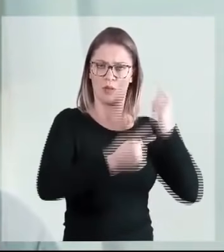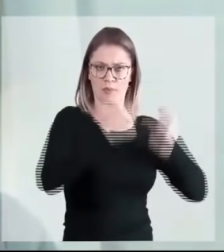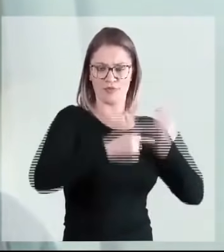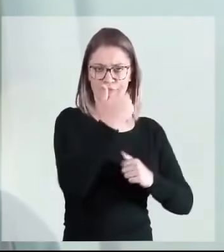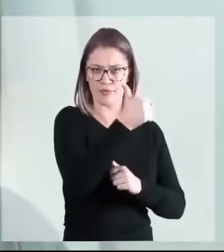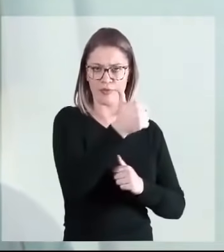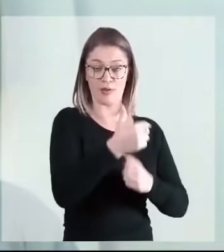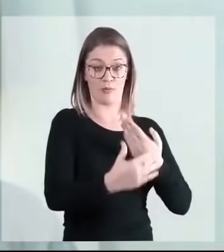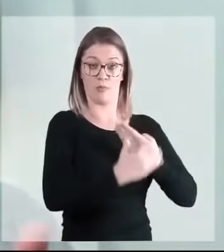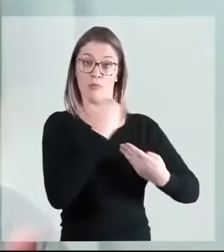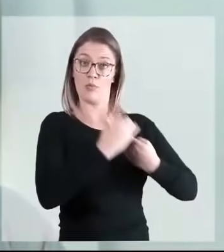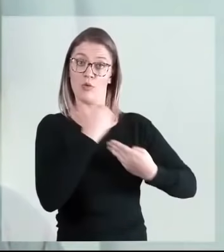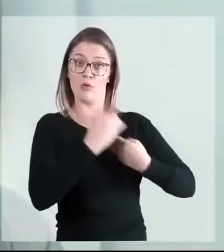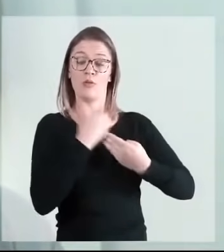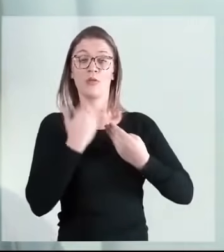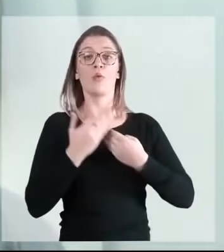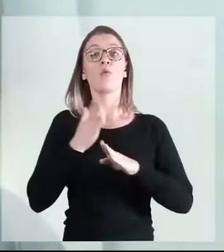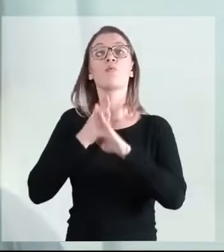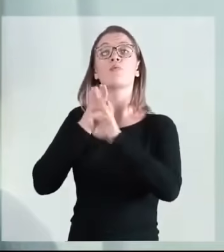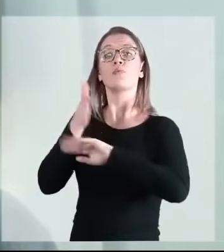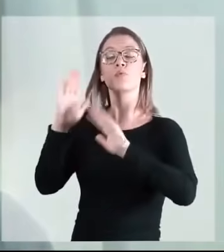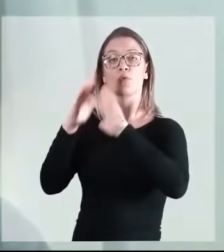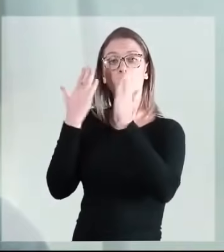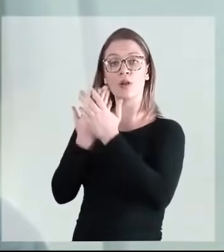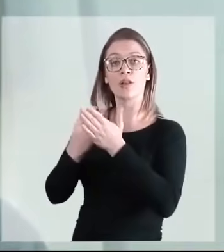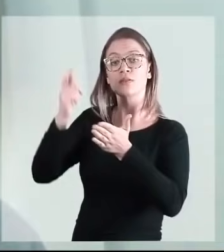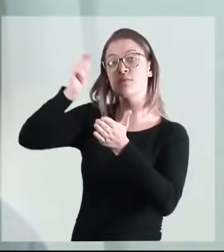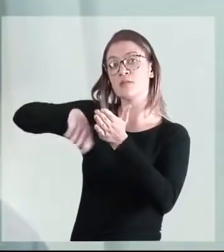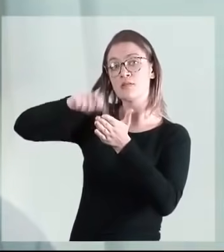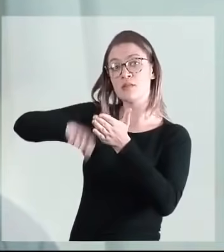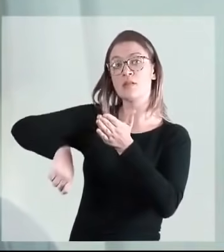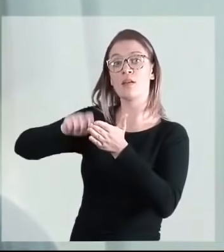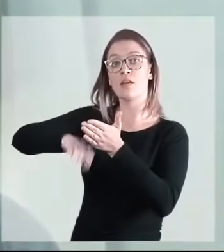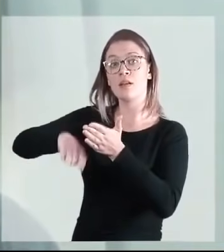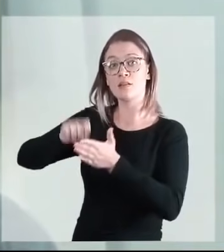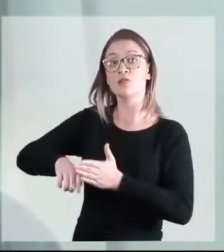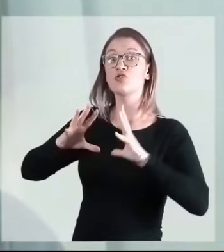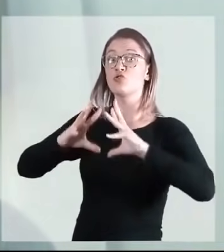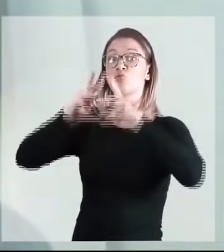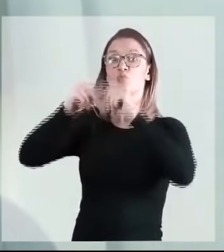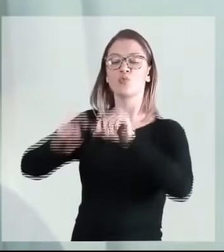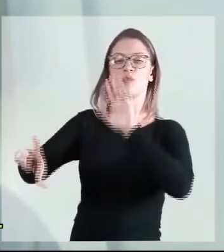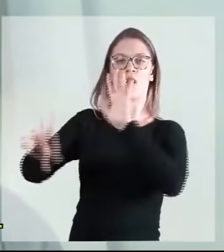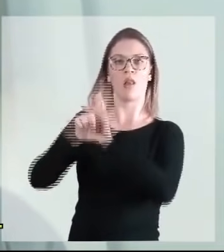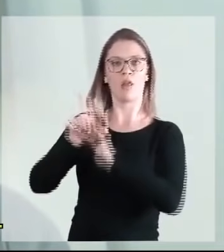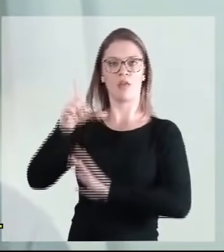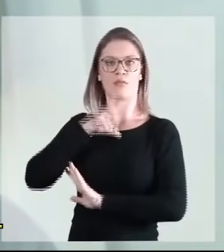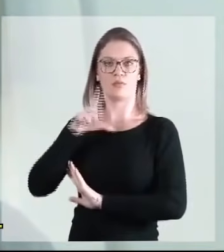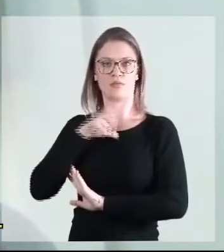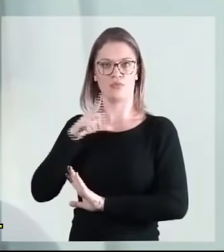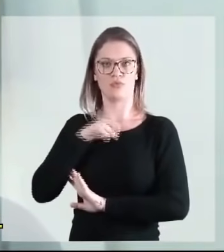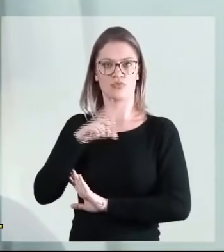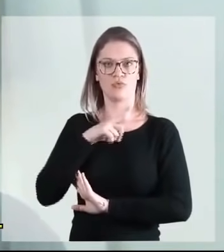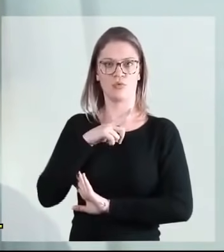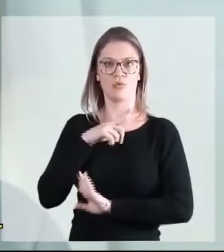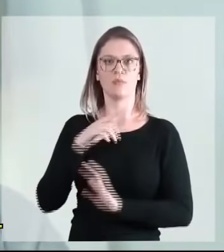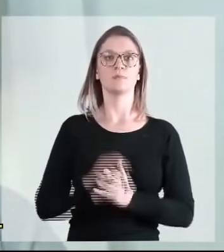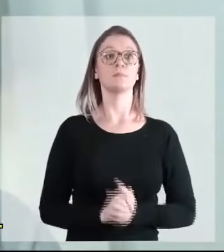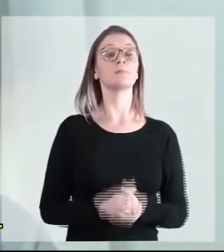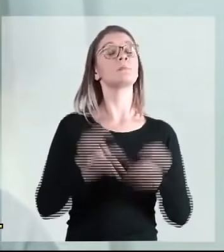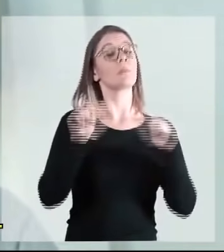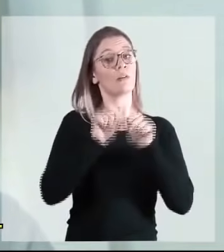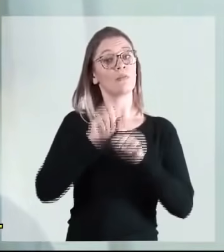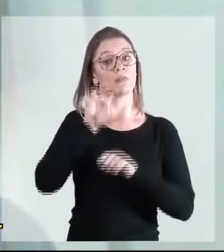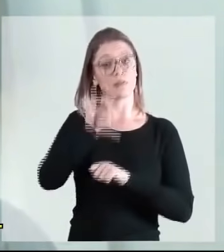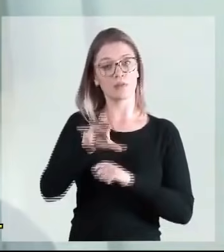assinassem um termo que eles estavam cientes que tudo ali era legal, de que tudo ali estava correndo dentro da lei. Fiz isso, fui até lá, eles se negaram a assinar,